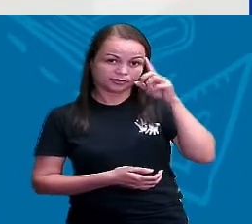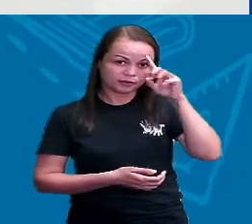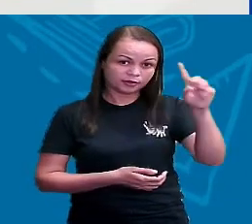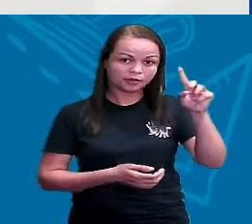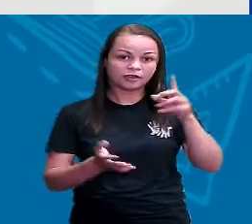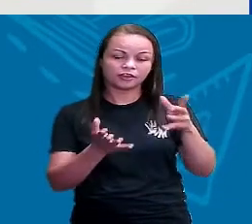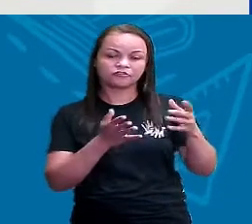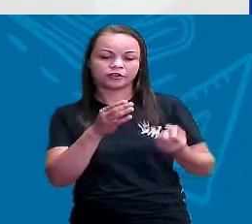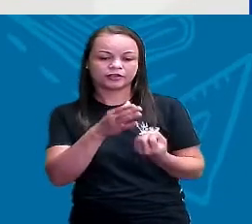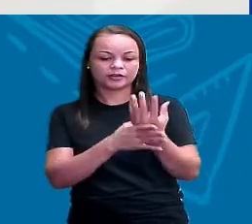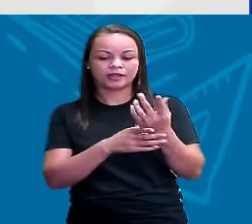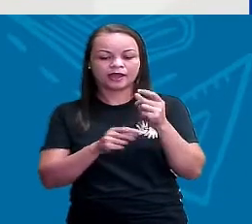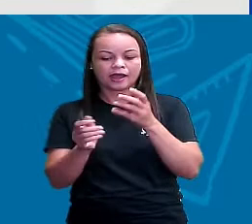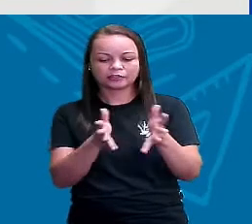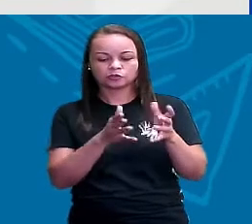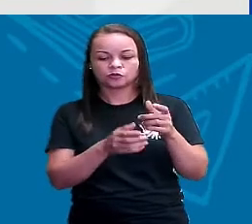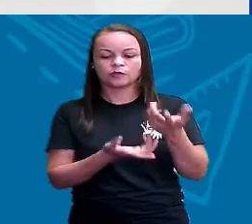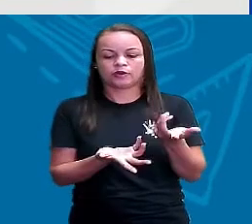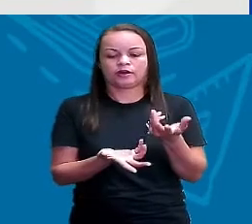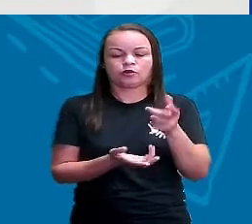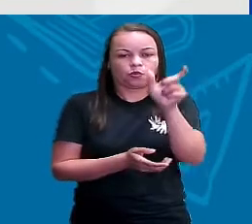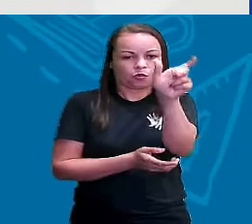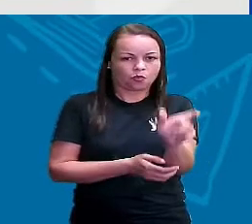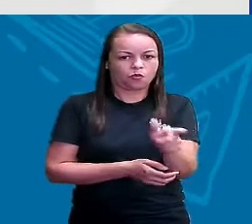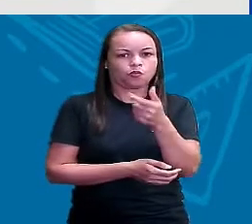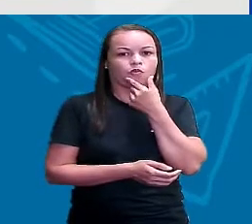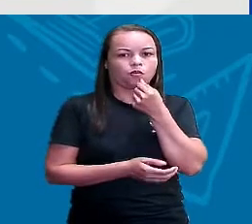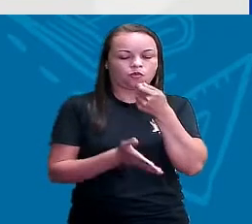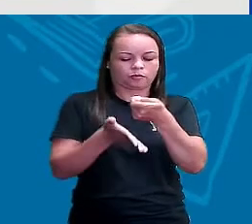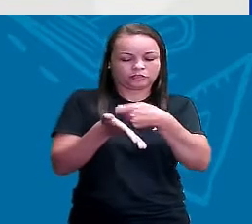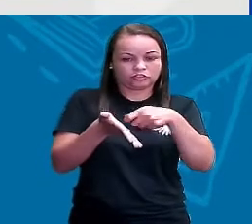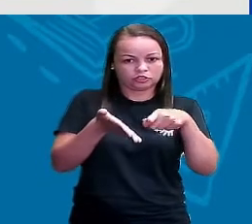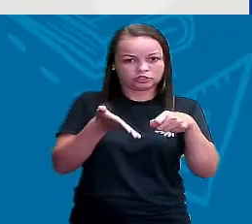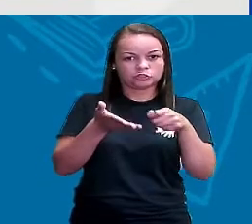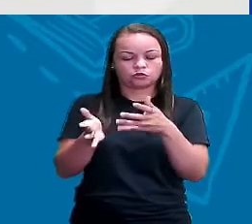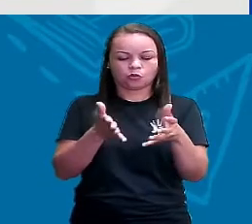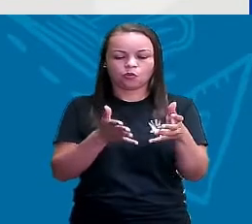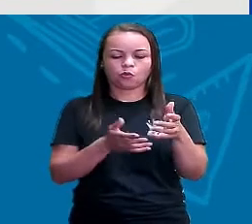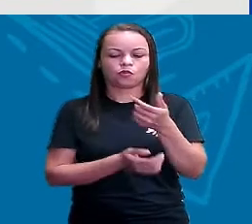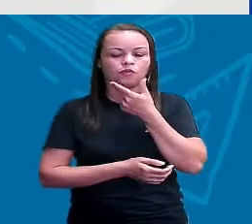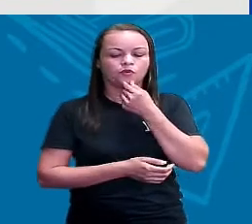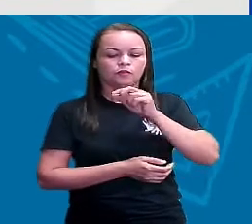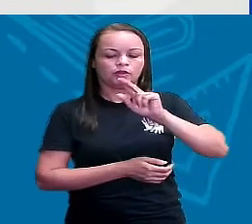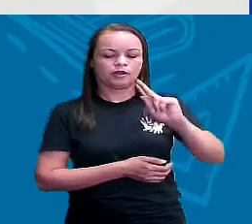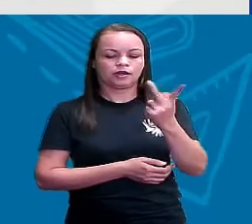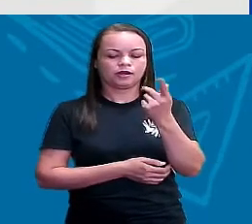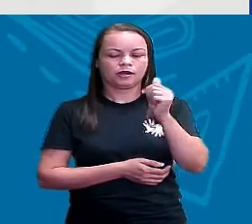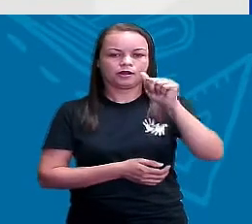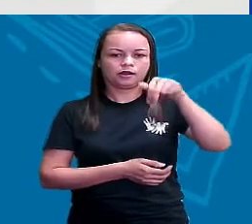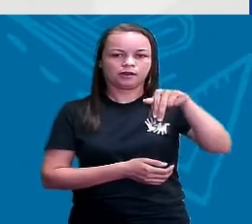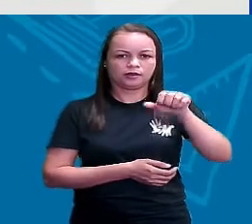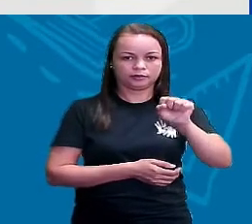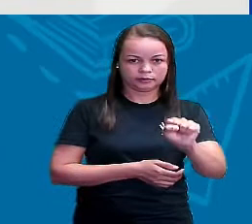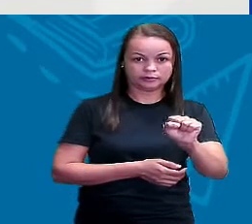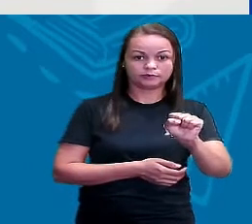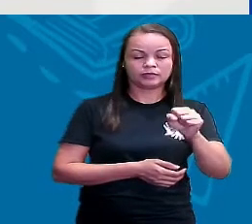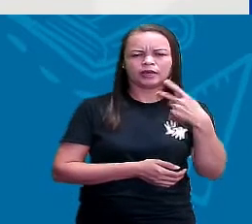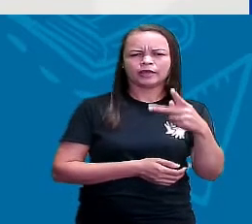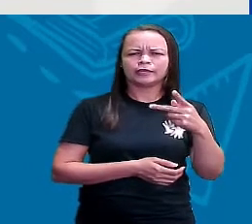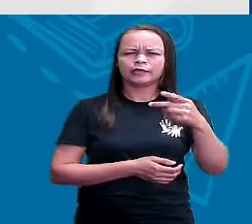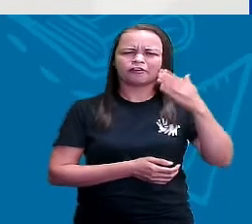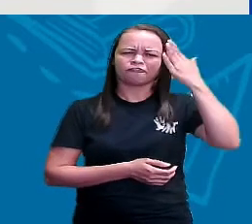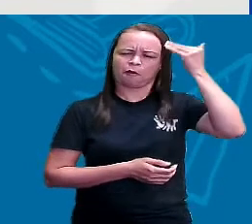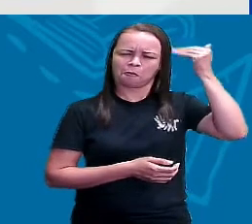escritor Hans Christian Andersen. Pois é, ele foi um escritor maravilhoso que criou tantas